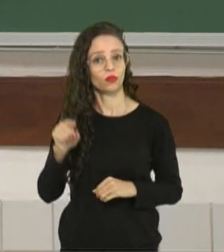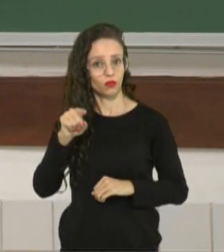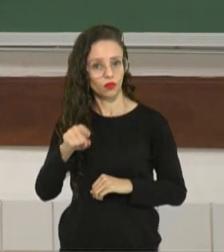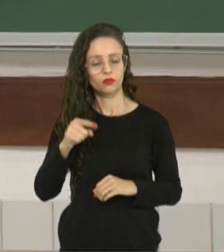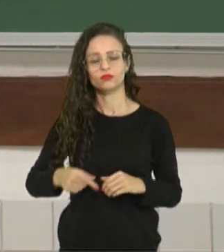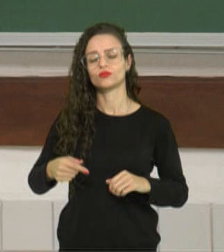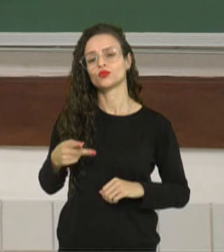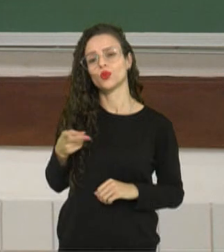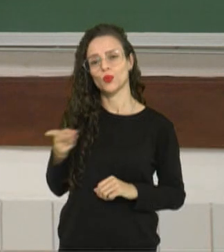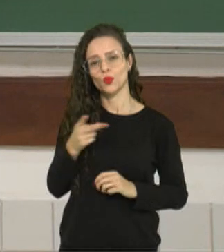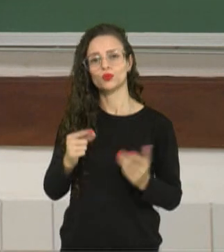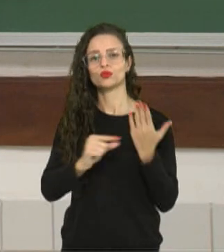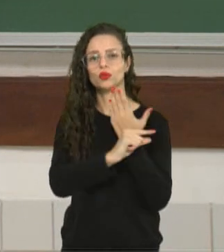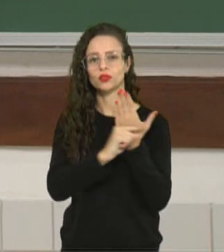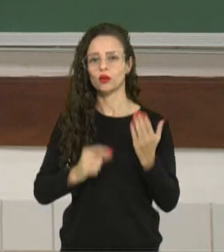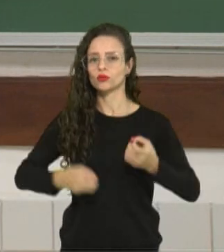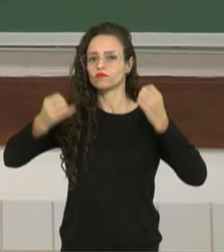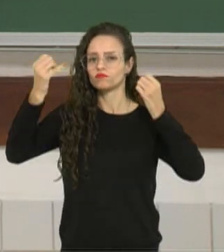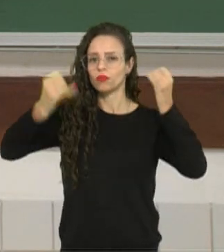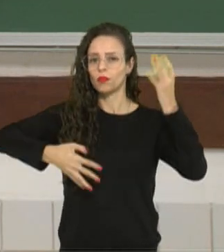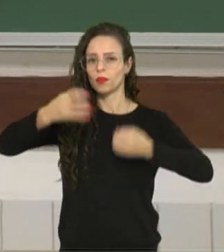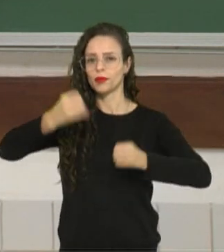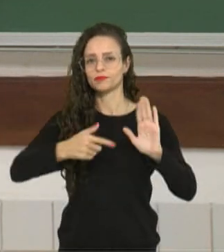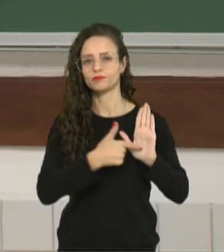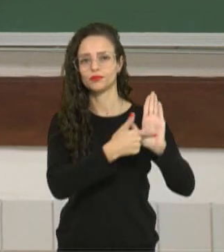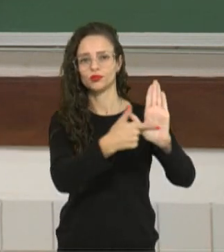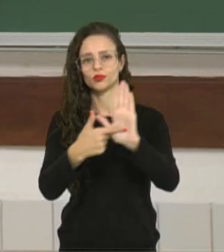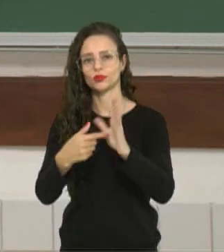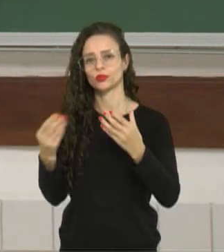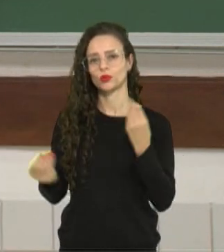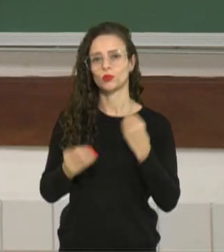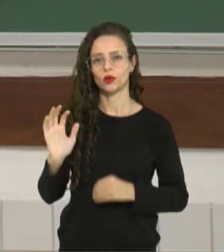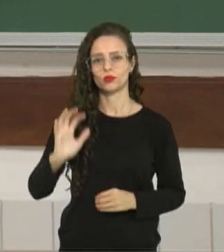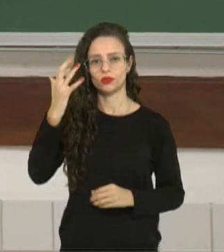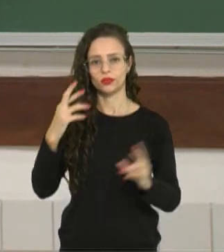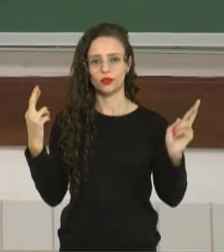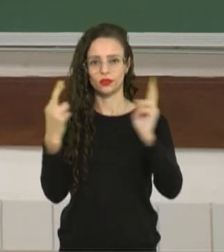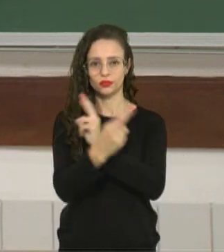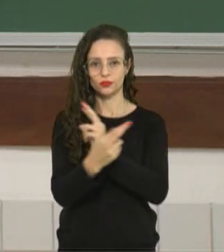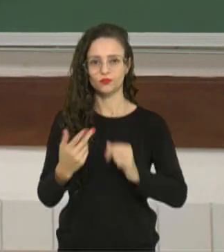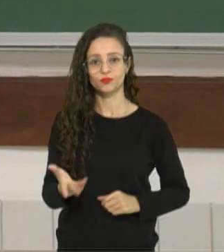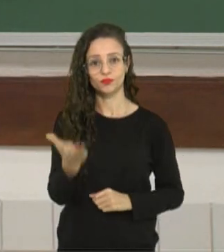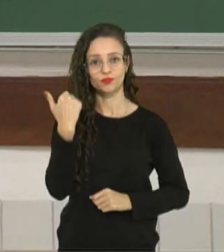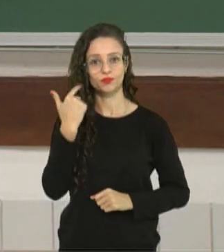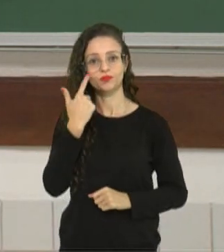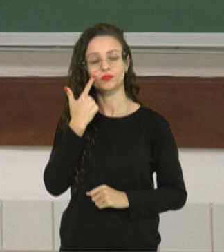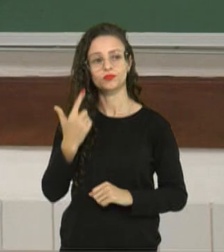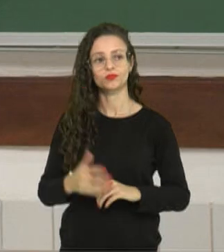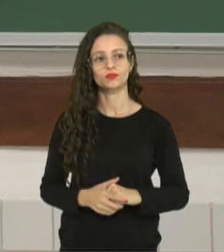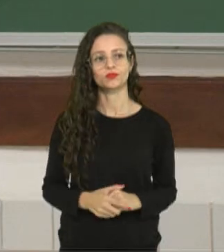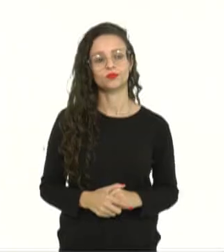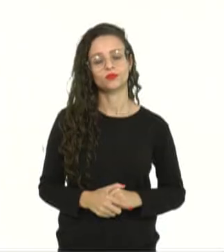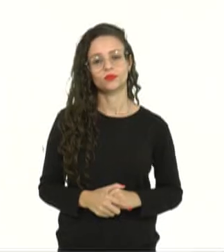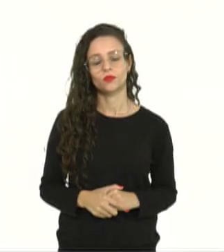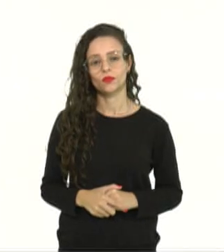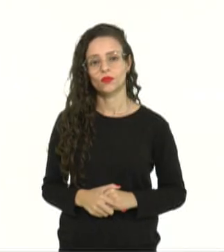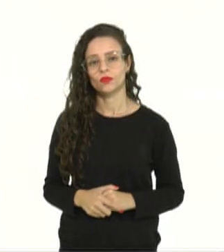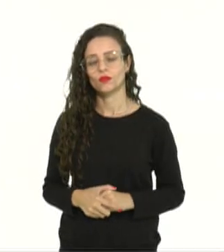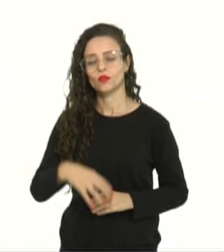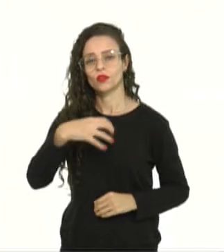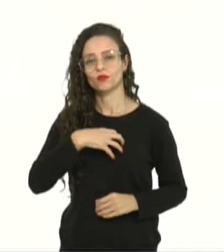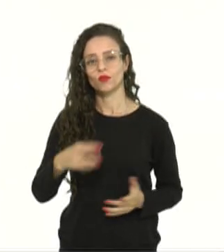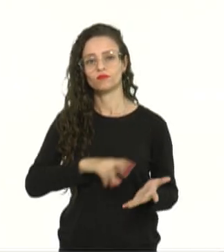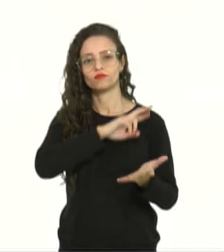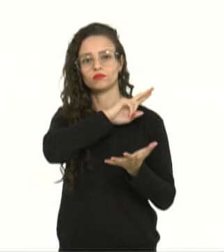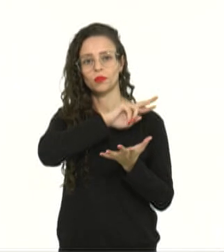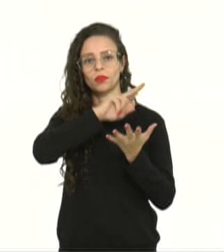que eles vão denunciar e é isso que eles vão mostrar como é que acontece essa relação. Vejamos. Então, as formas